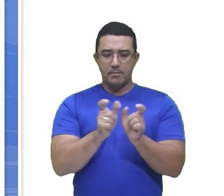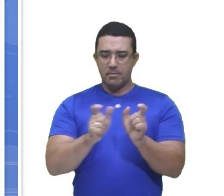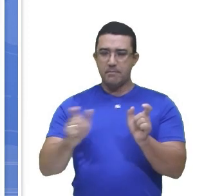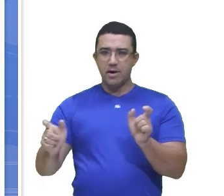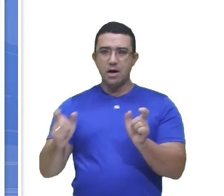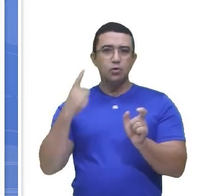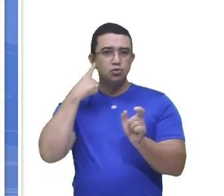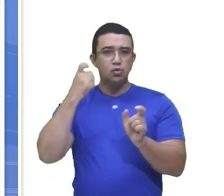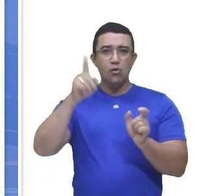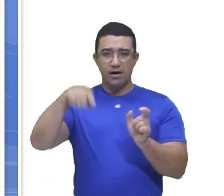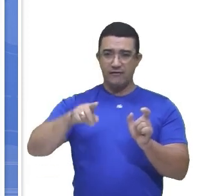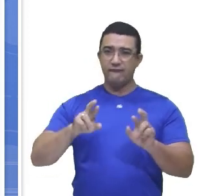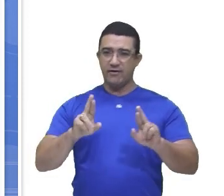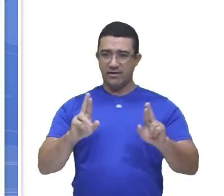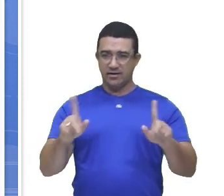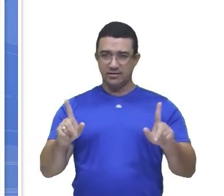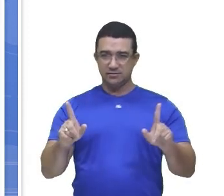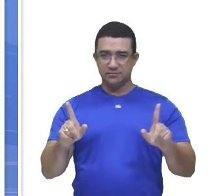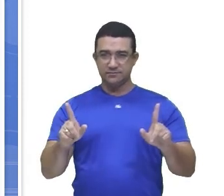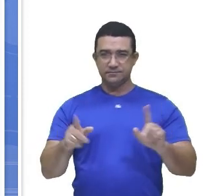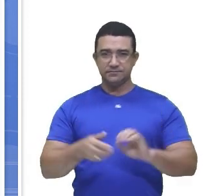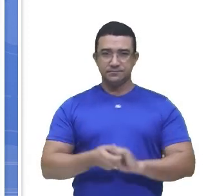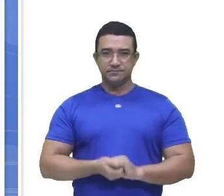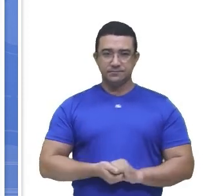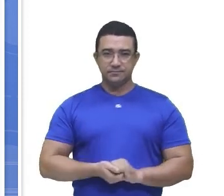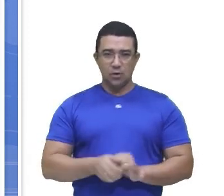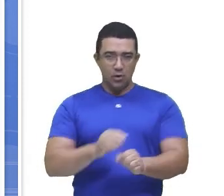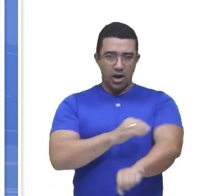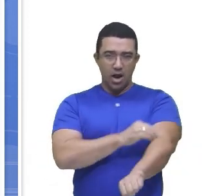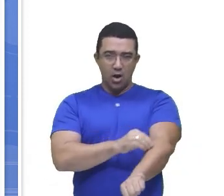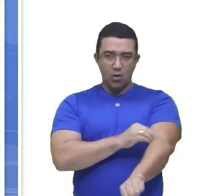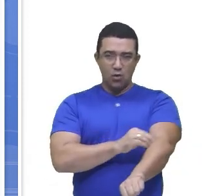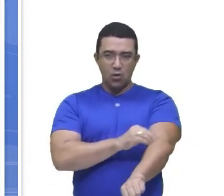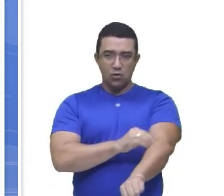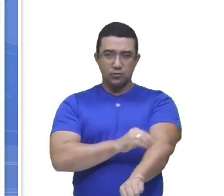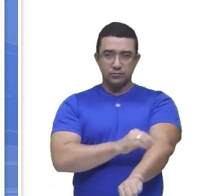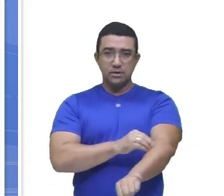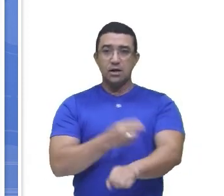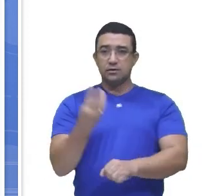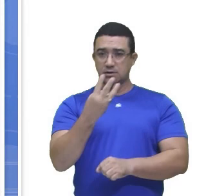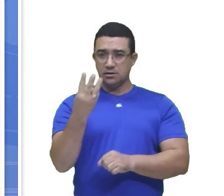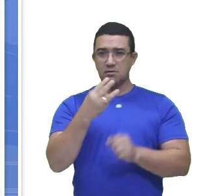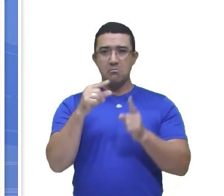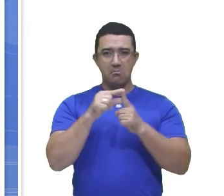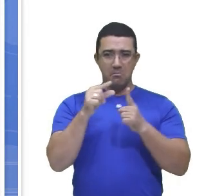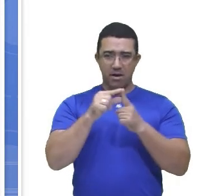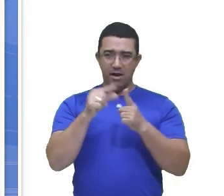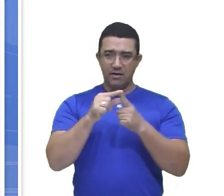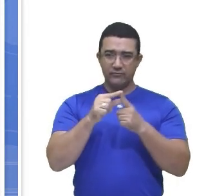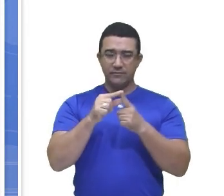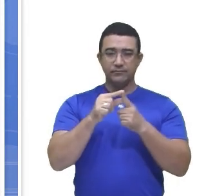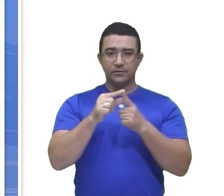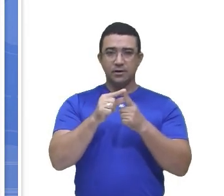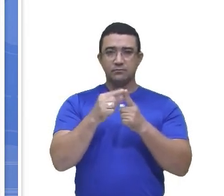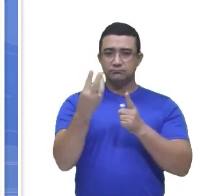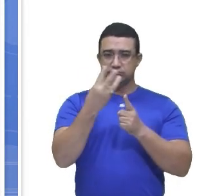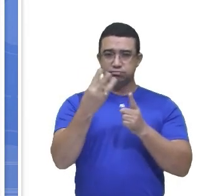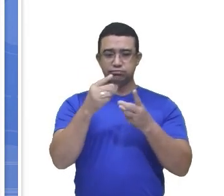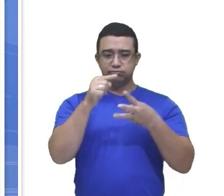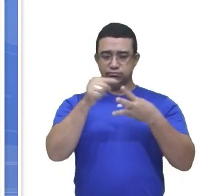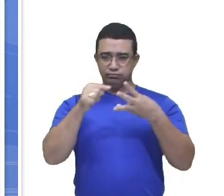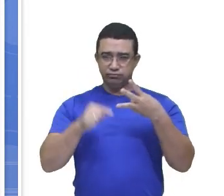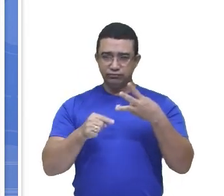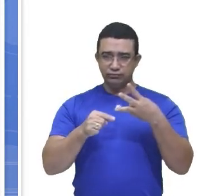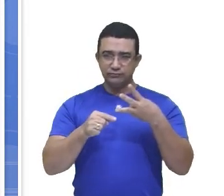É al, né? Mas no espanhol, ol, álcool. Então, as 3 palavras, imã, polícia e